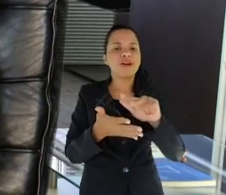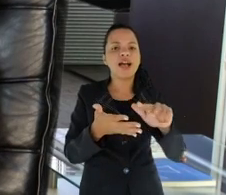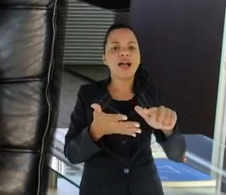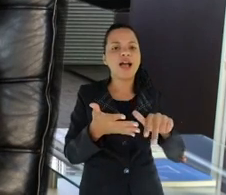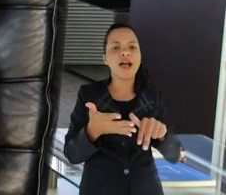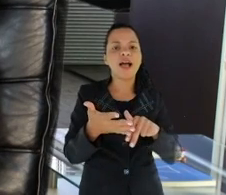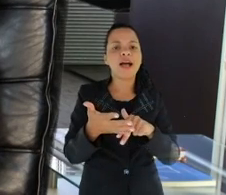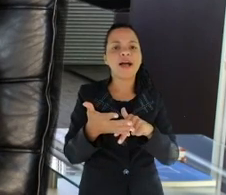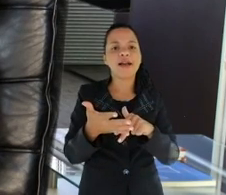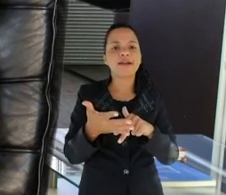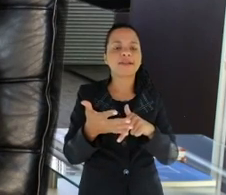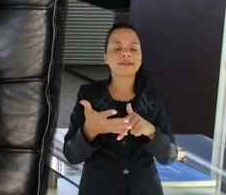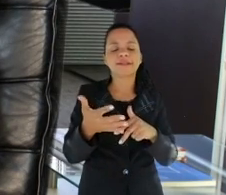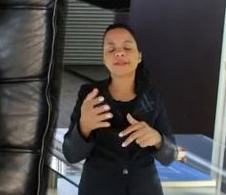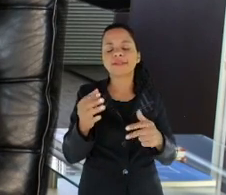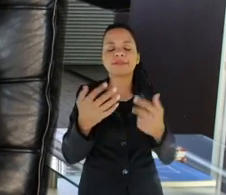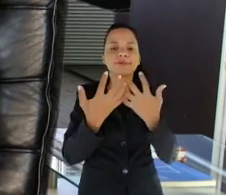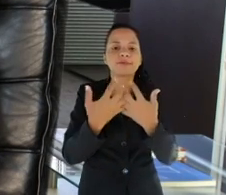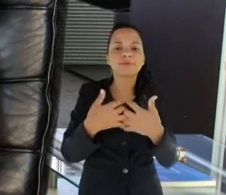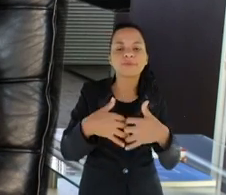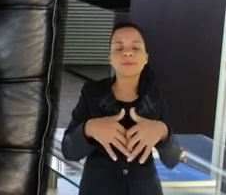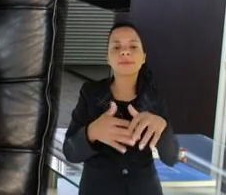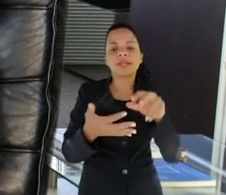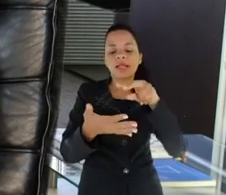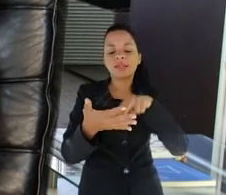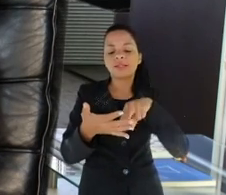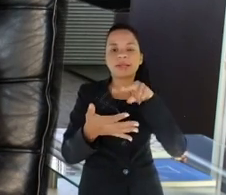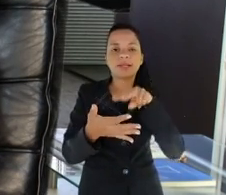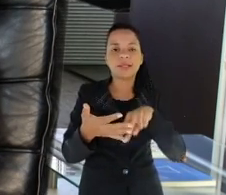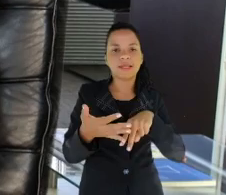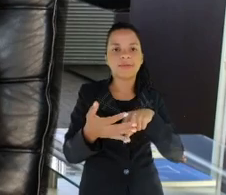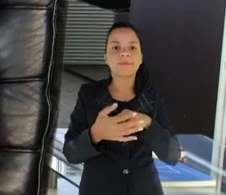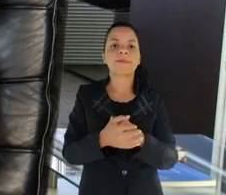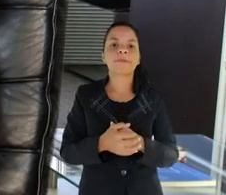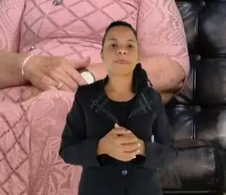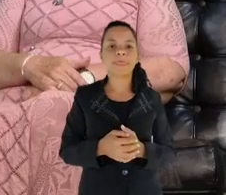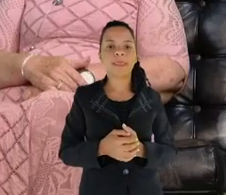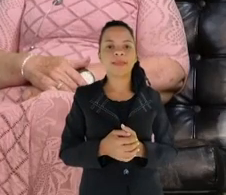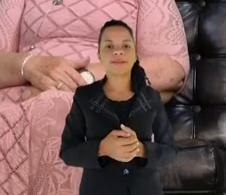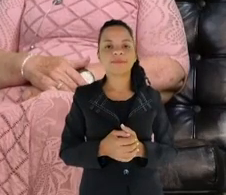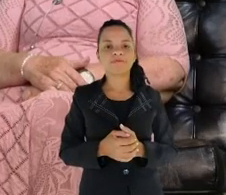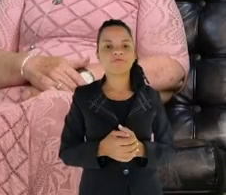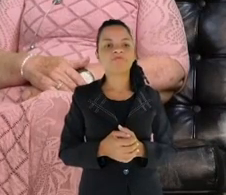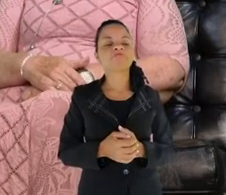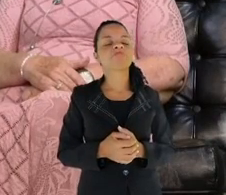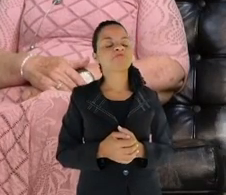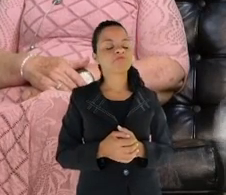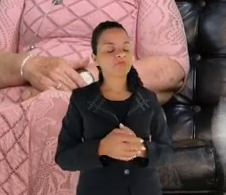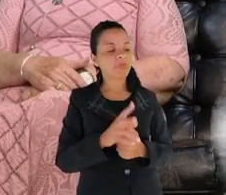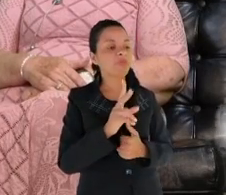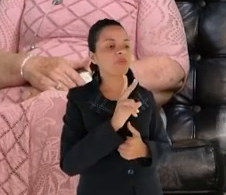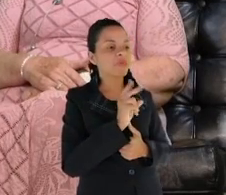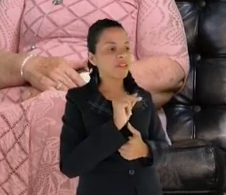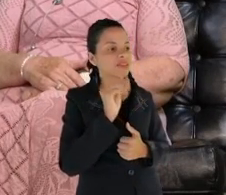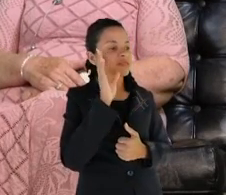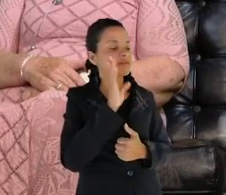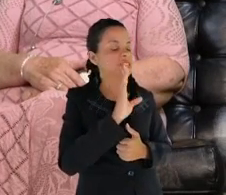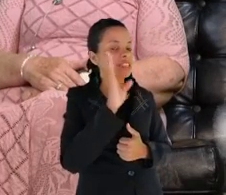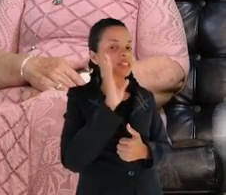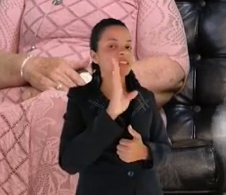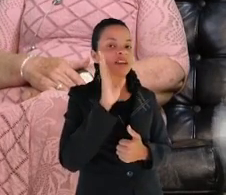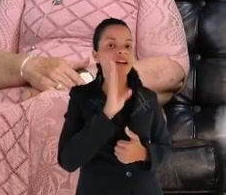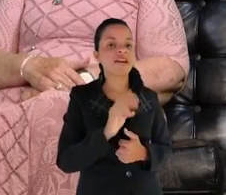nessa biblioteca. Por isso, leituras no plural. Nossa, super interessante. E a senhora que já